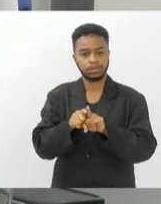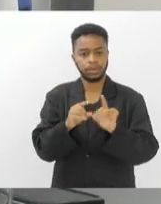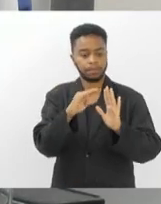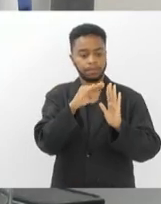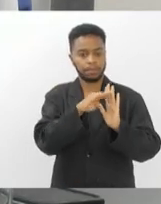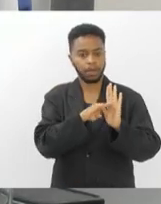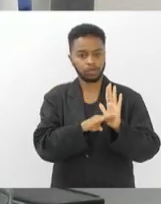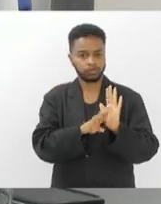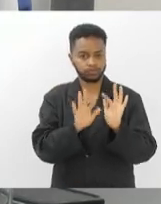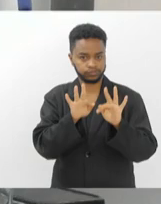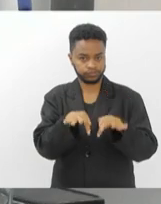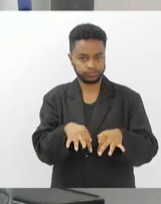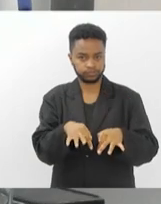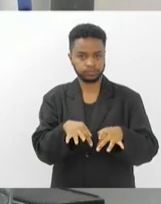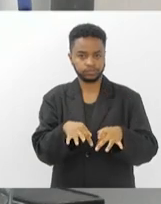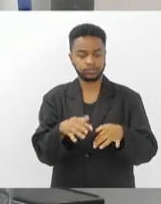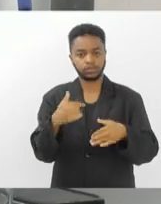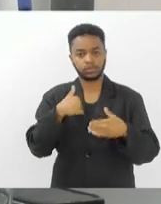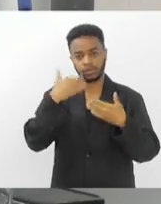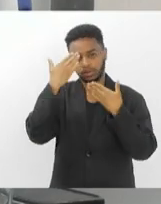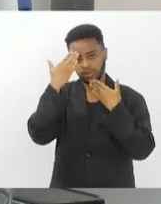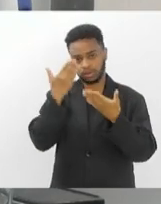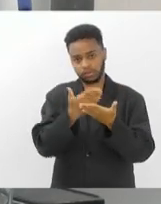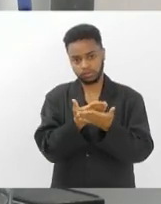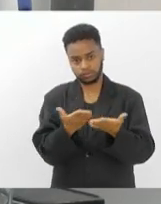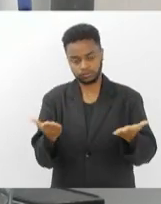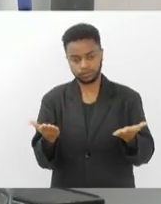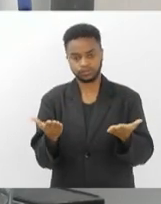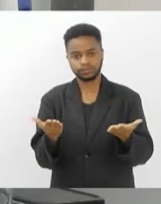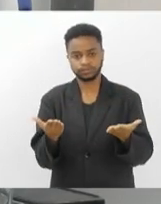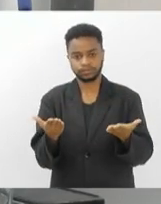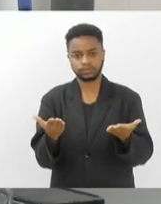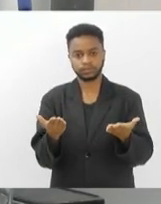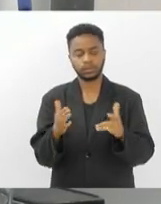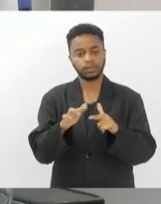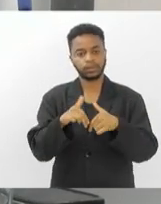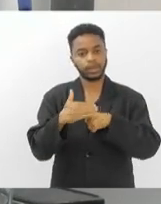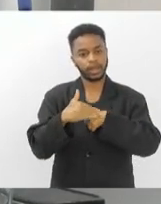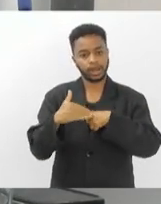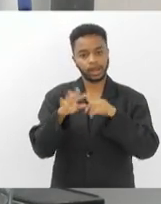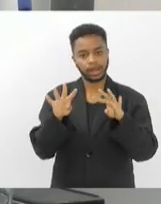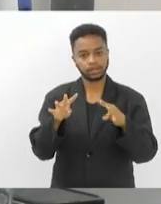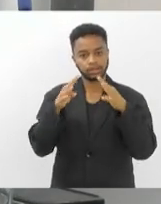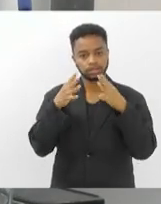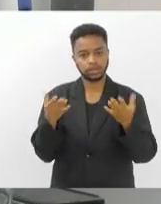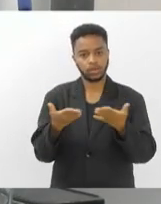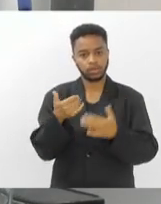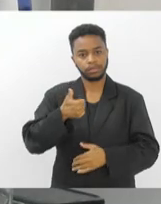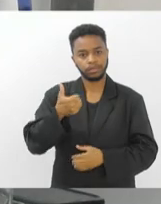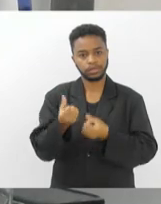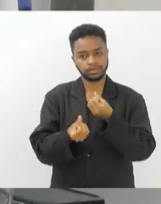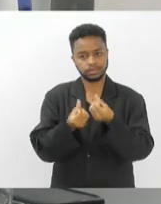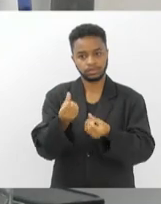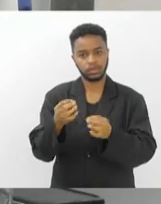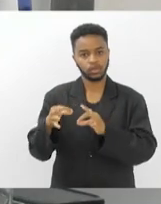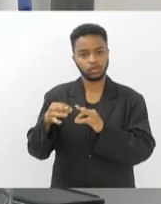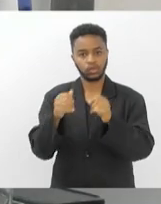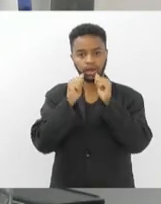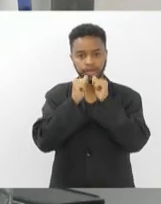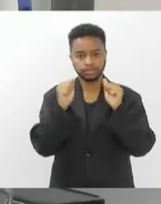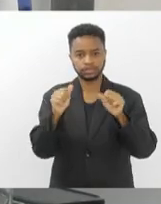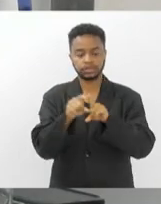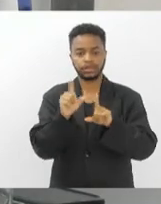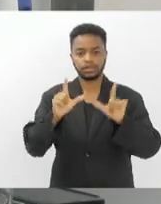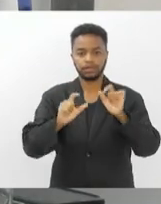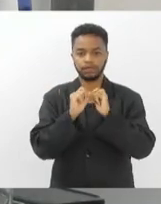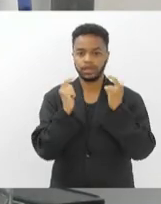na pauta, agradeço o carinho e a atenção de todos nesse primeiro semestre, a todas as assessorias, a TV